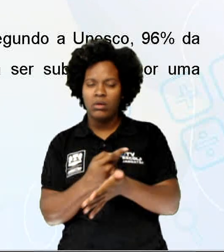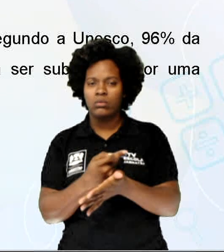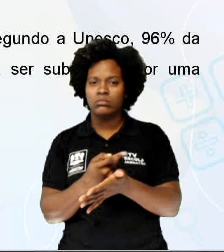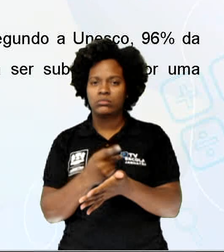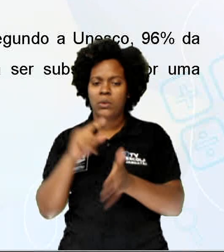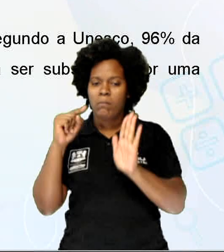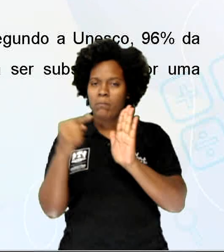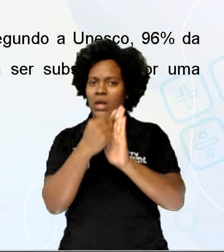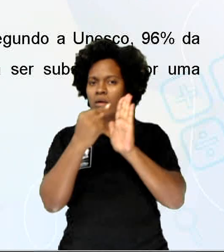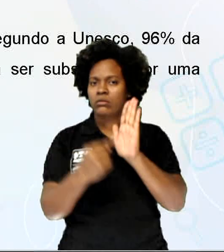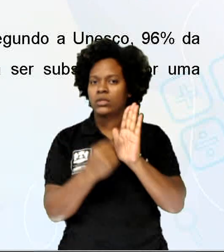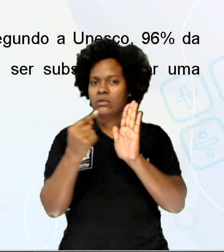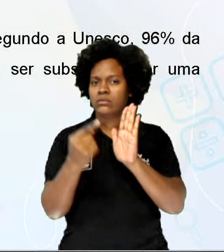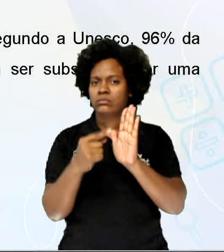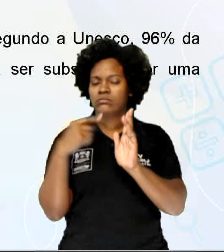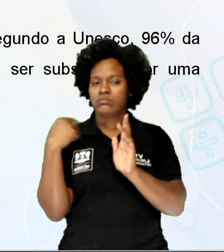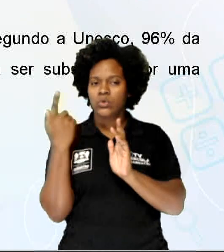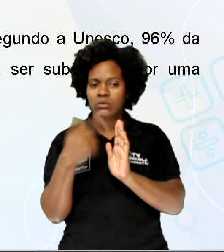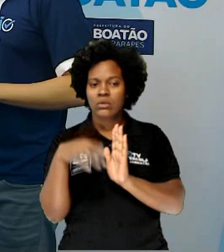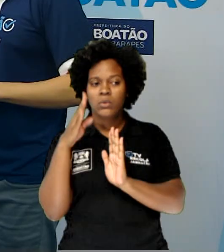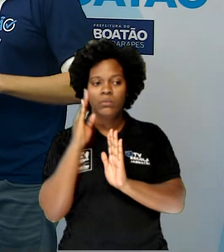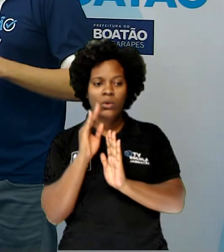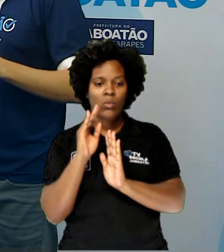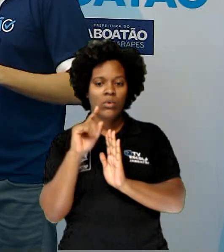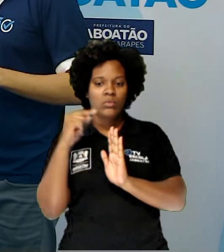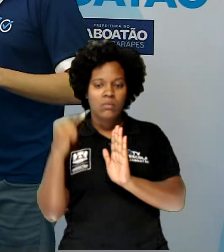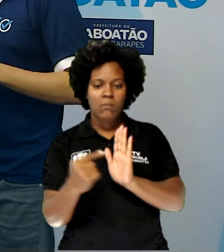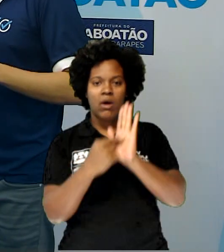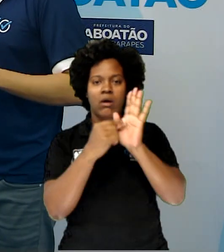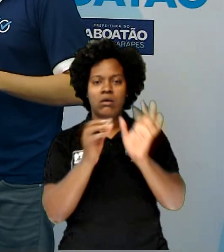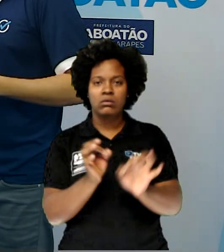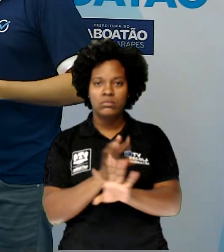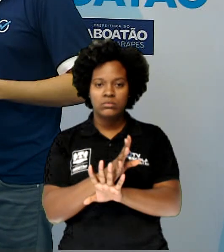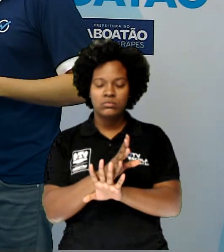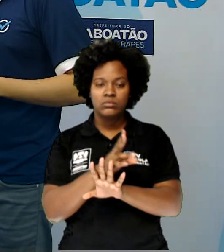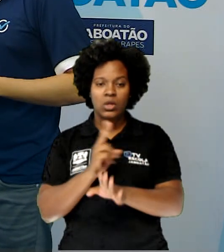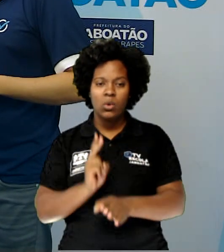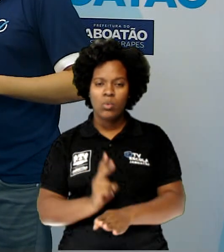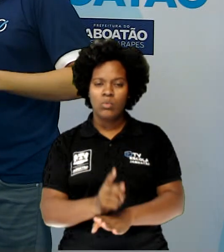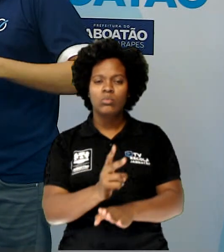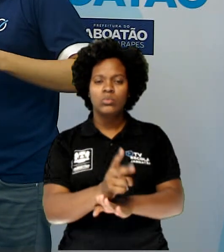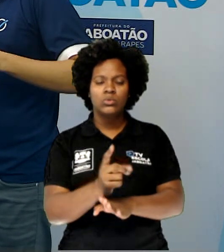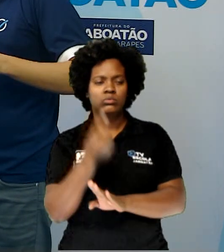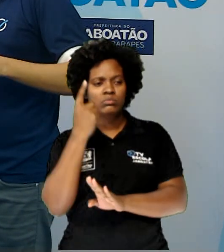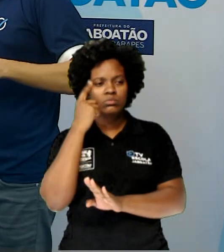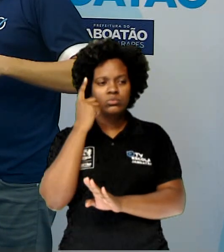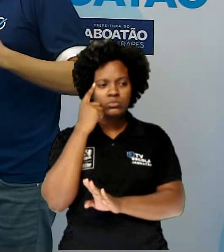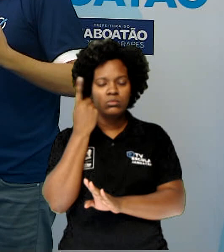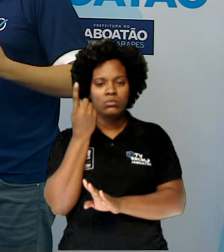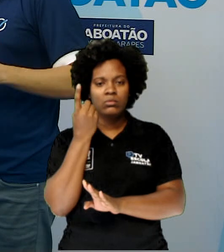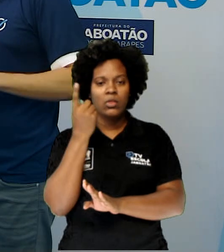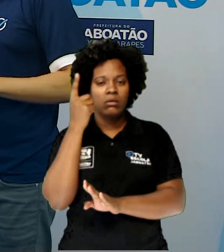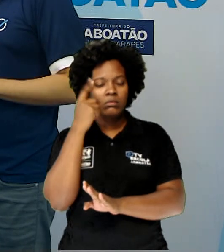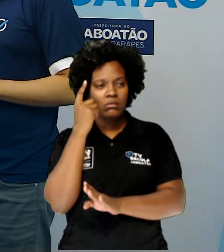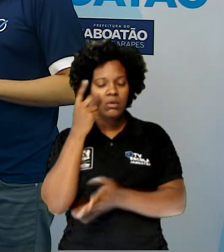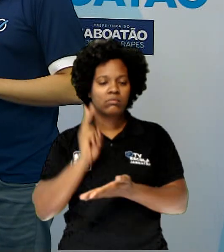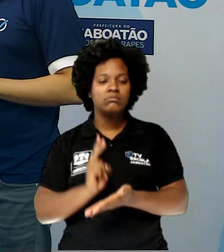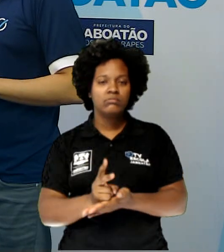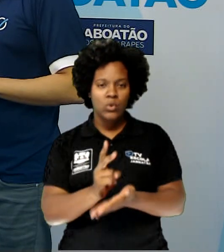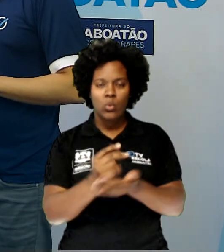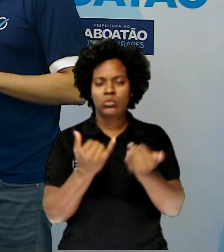verdadeiro. Sabemos que quando a gente coloca o ponto final e permanece na mesma linha, é porque a ideia ainda será